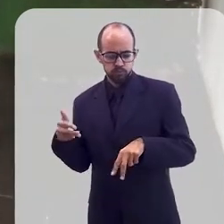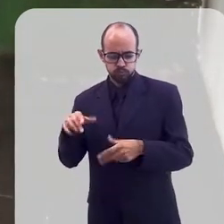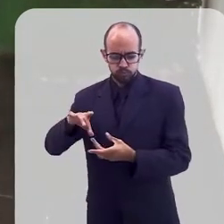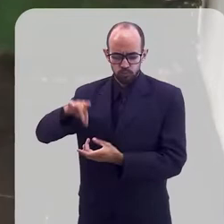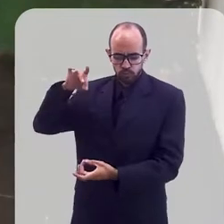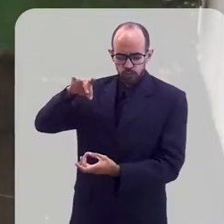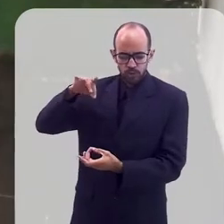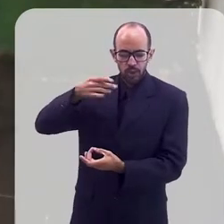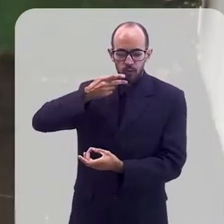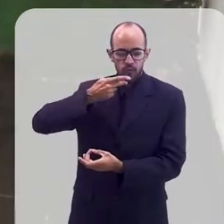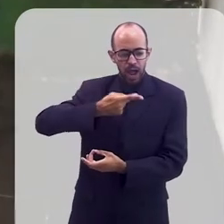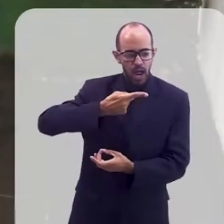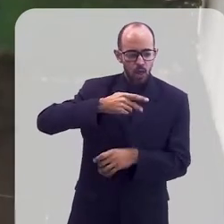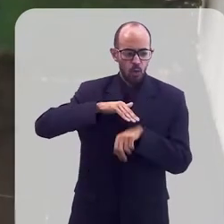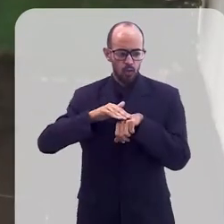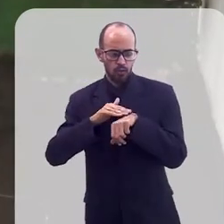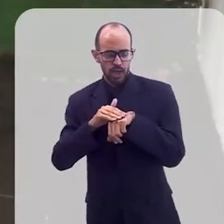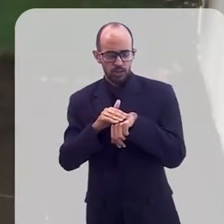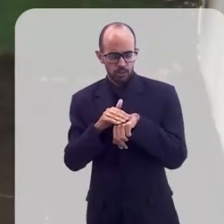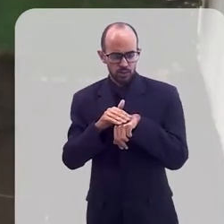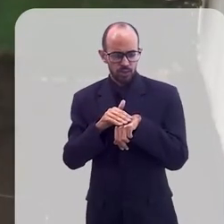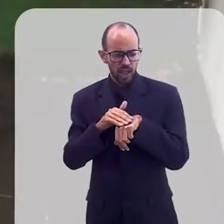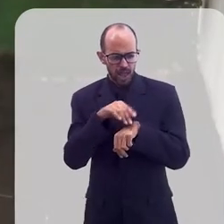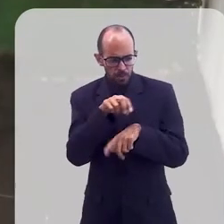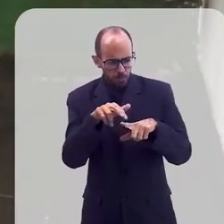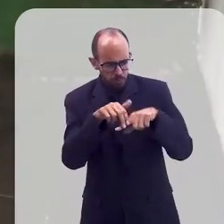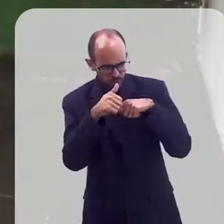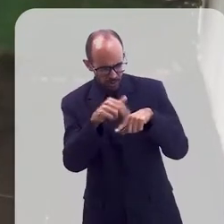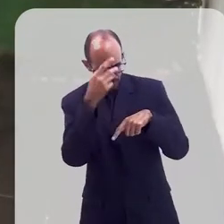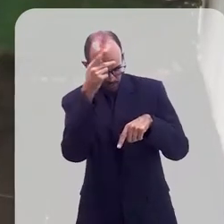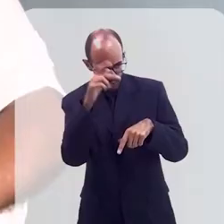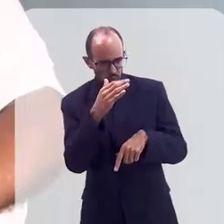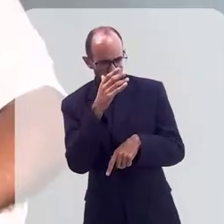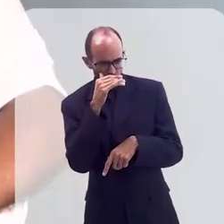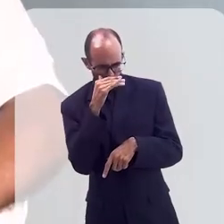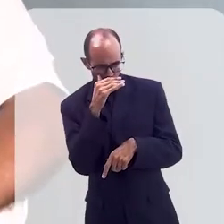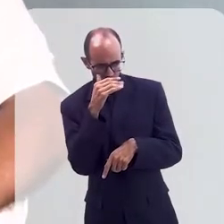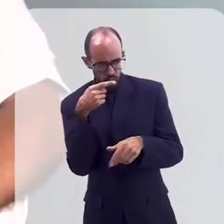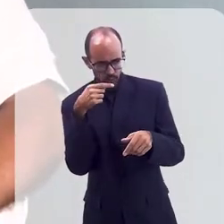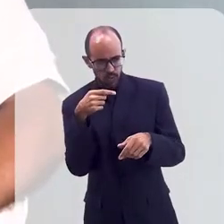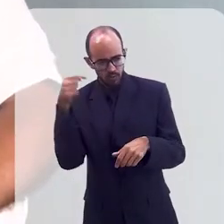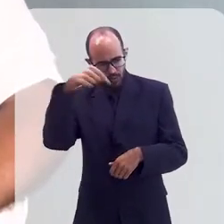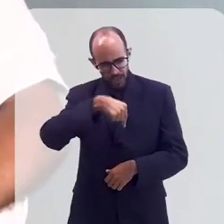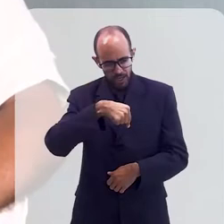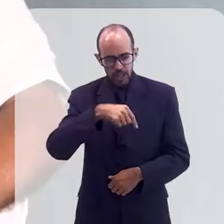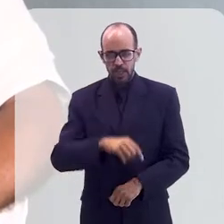conversam. Você acha que é por isso que as pessoas procuram tanto a Umbanda?